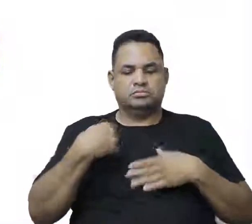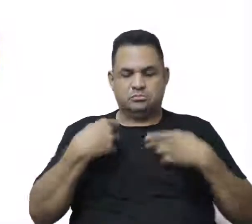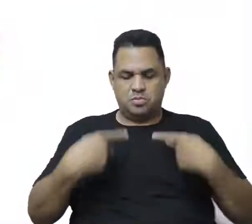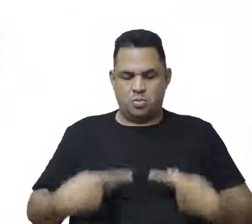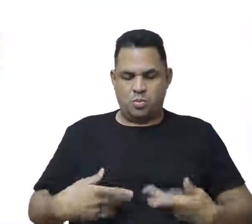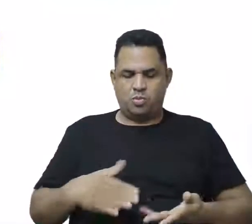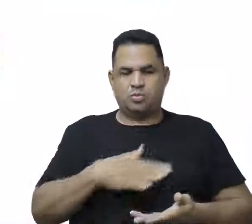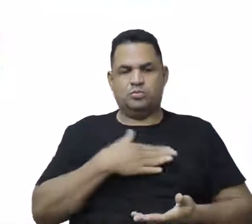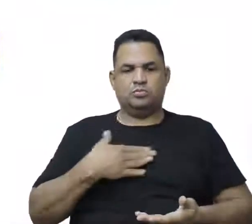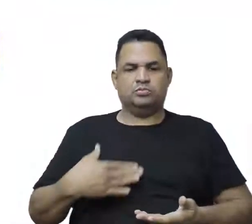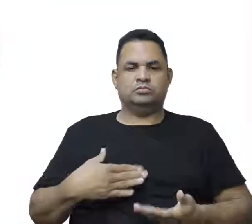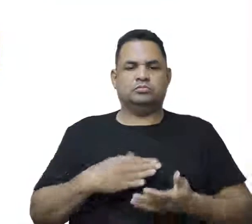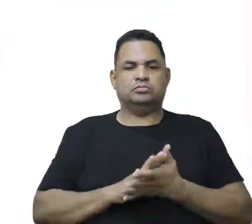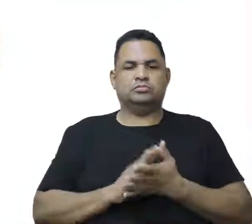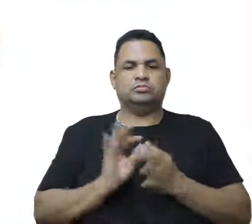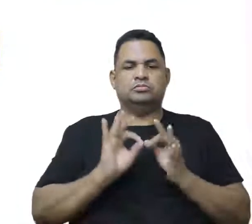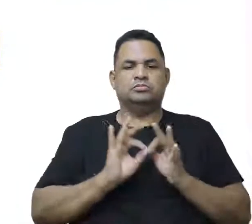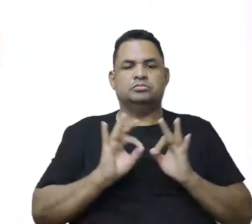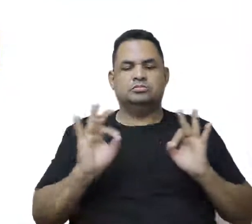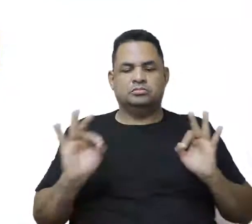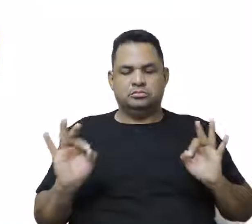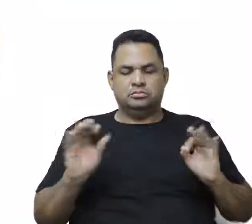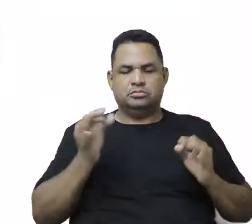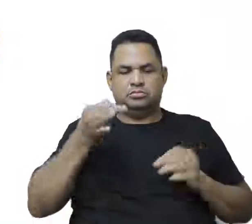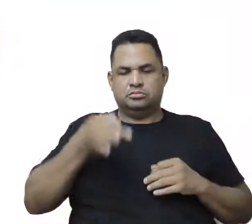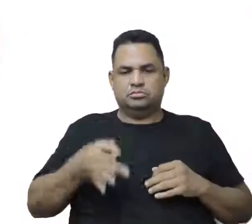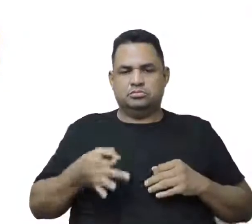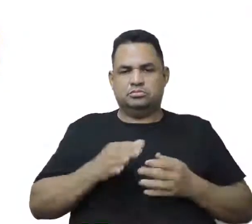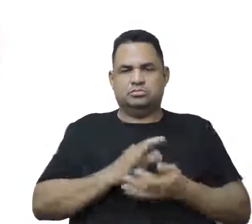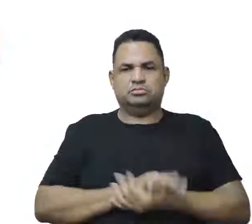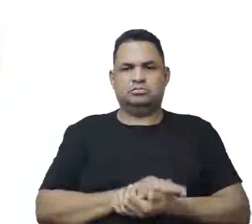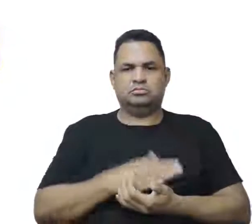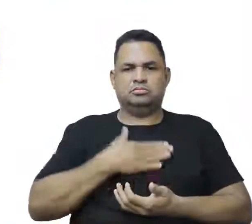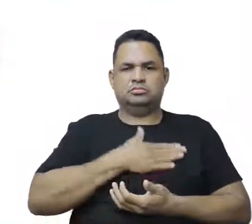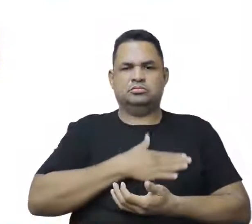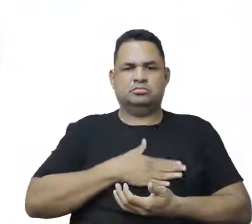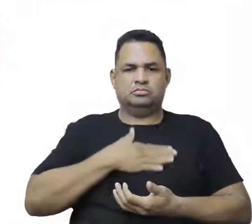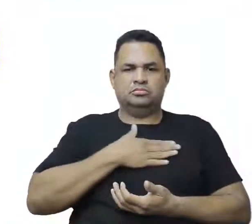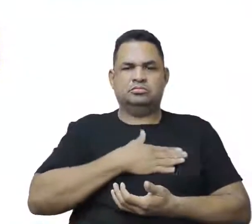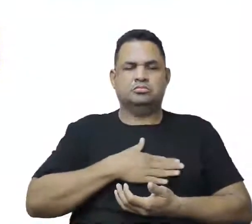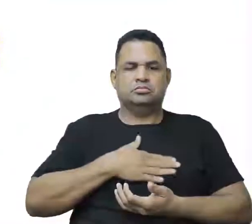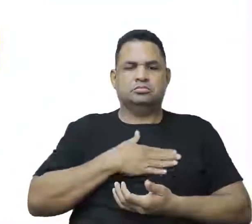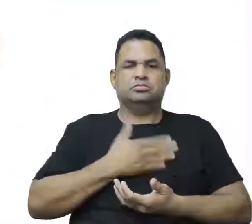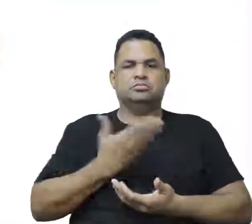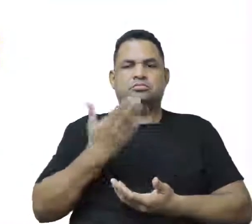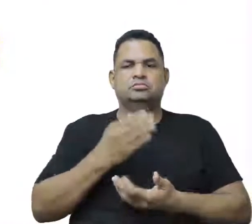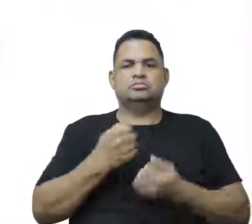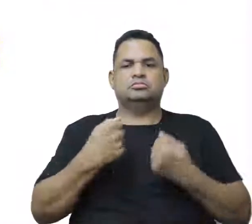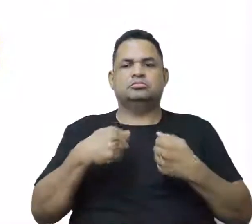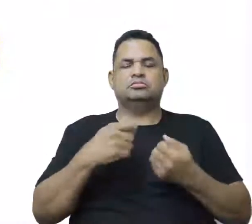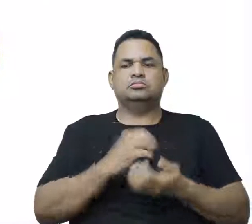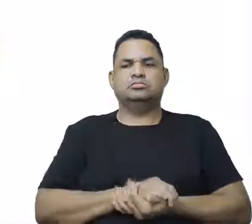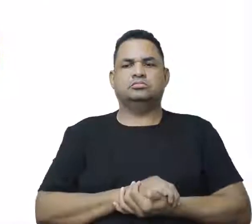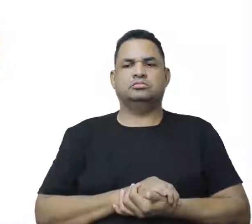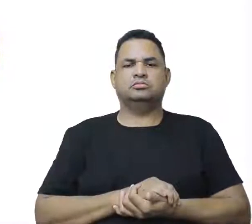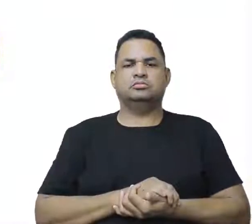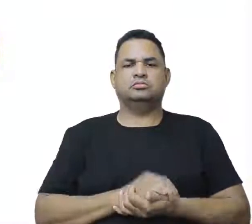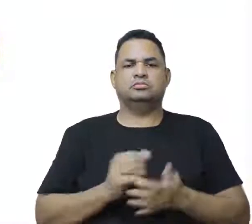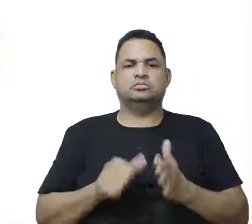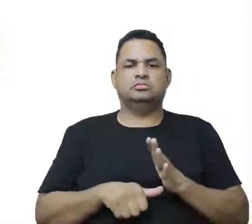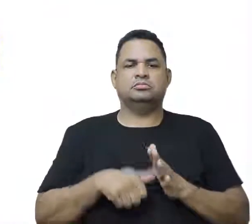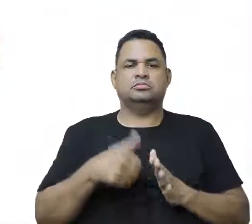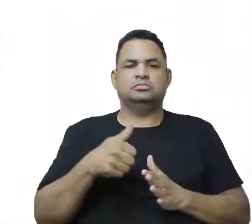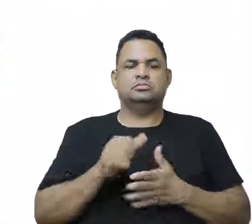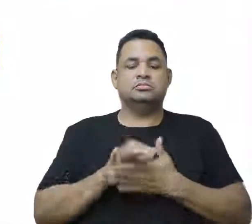aparência física e manter a distância adequada. Eu gostaria só de dar um toquezinho, você pode vir para cá, prof? O primeiro